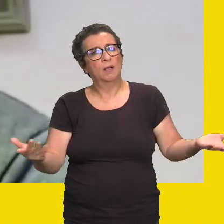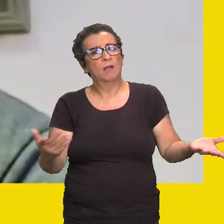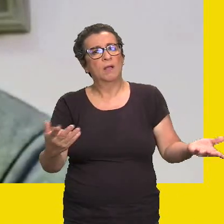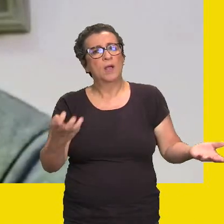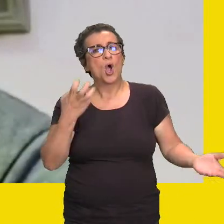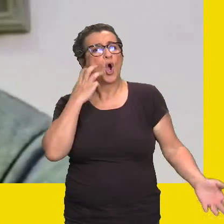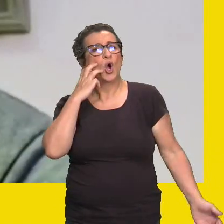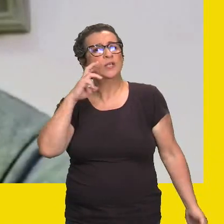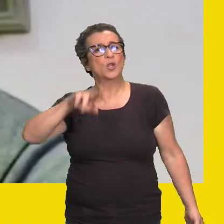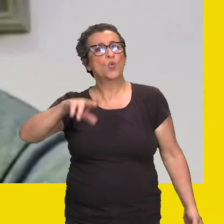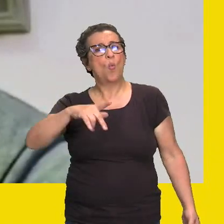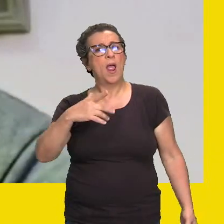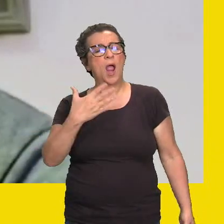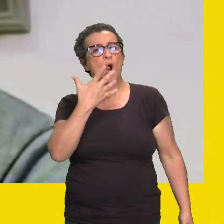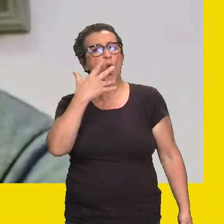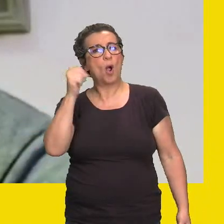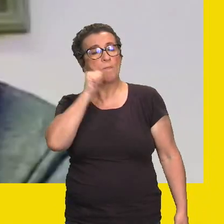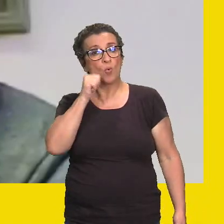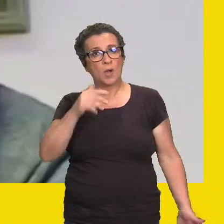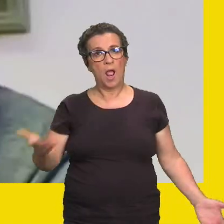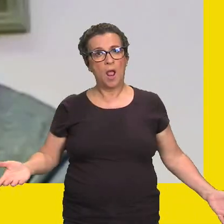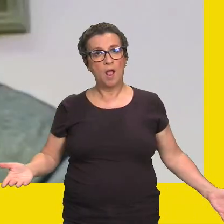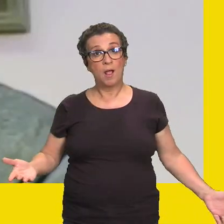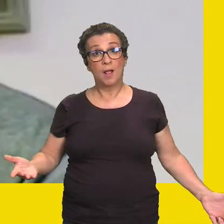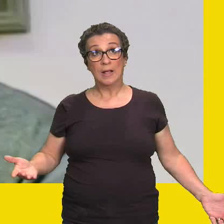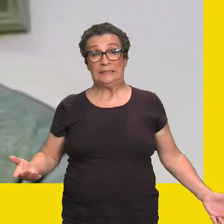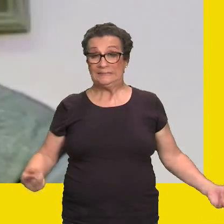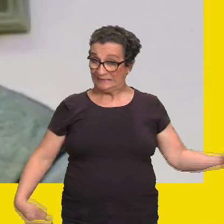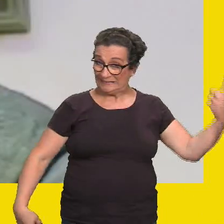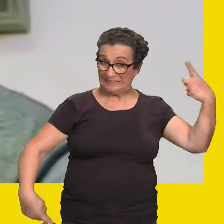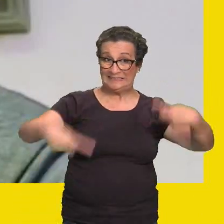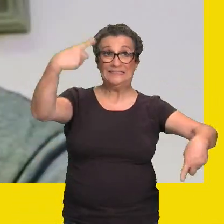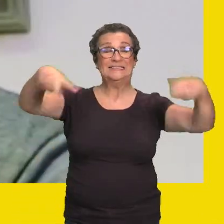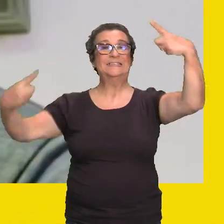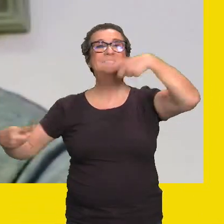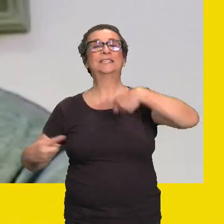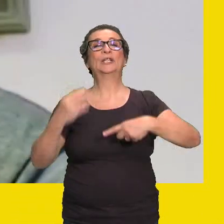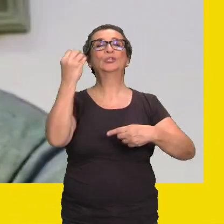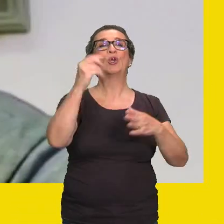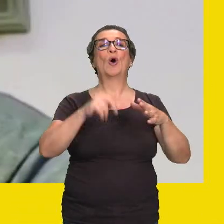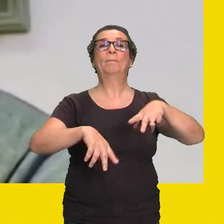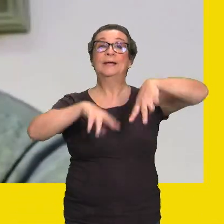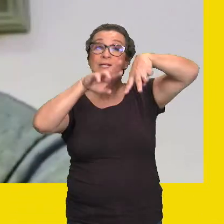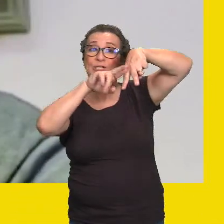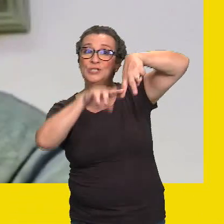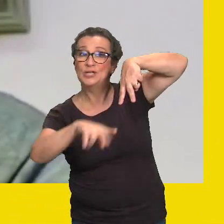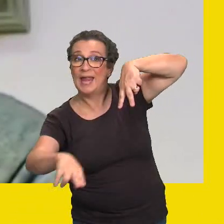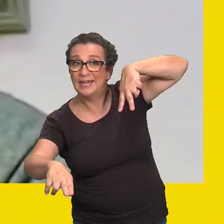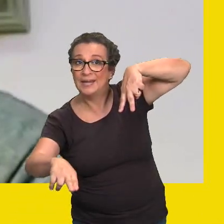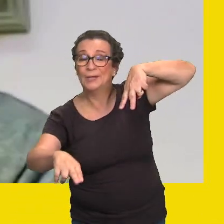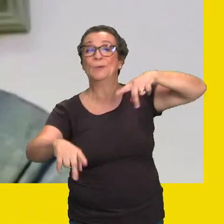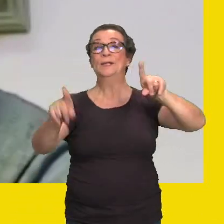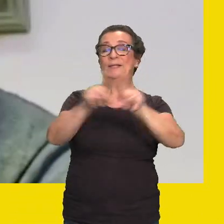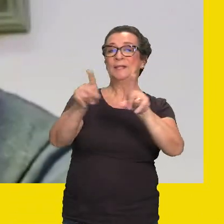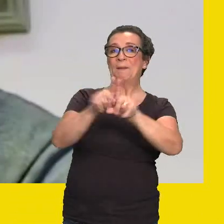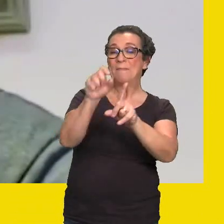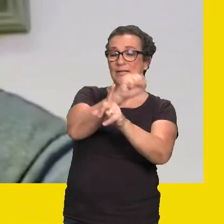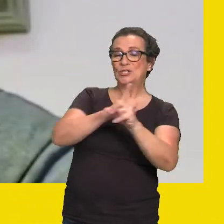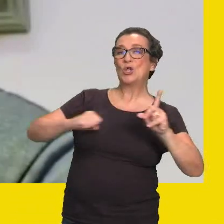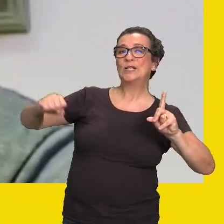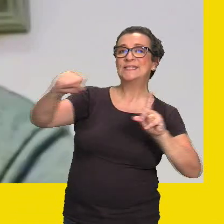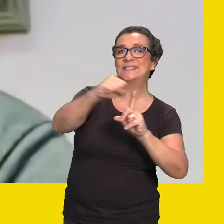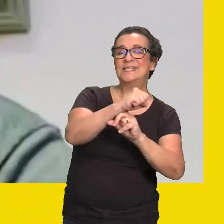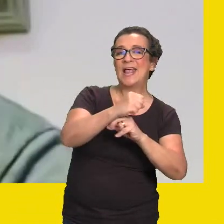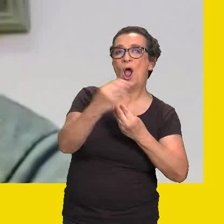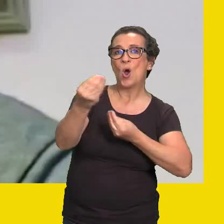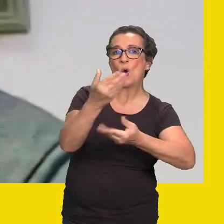mulher? E a gente acabou numa grande discussão sobre gênero e sobre práticas sociais atrelados